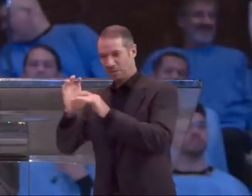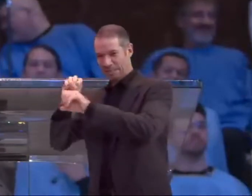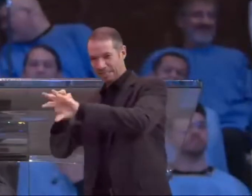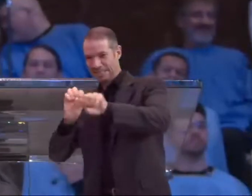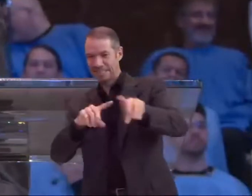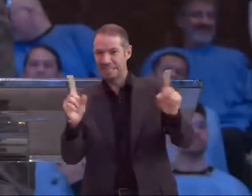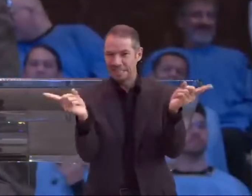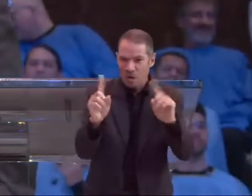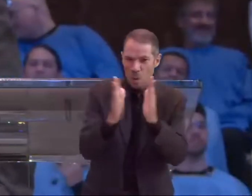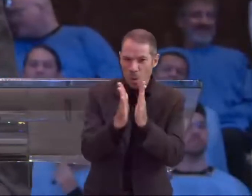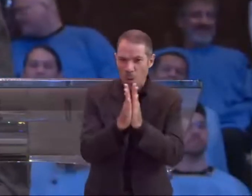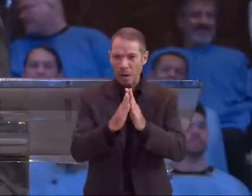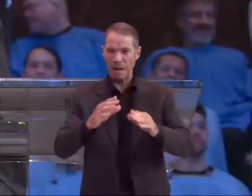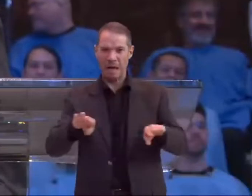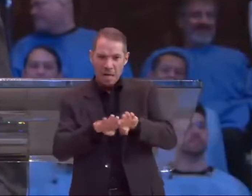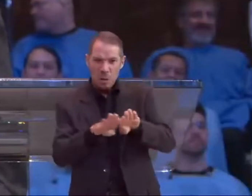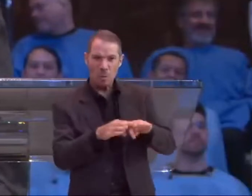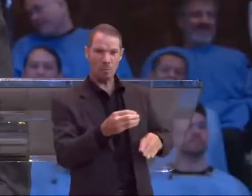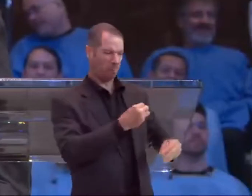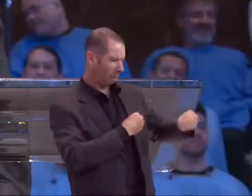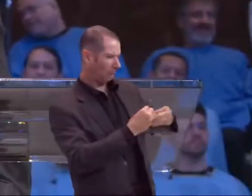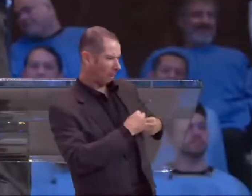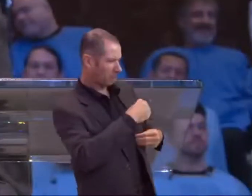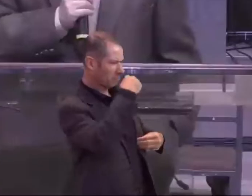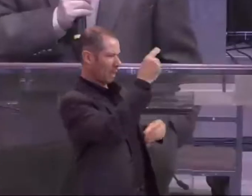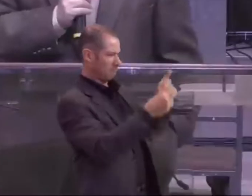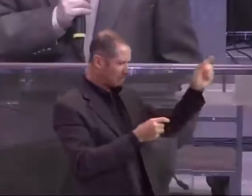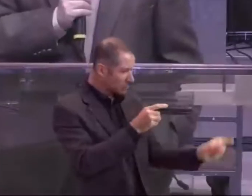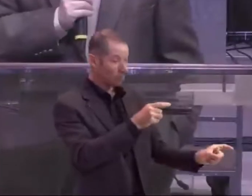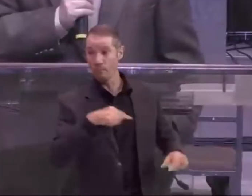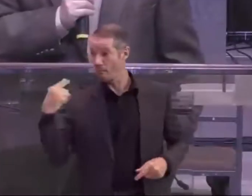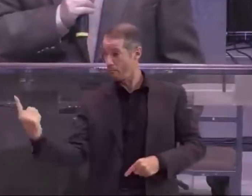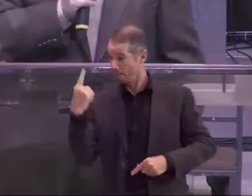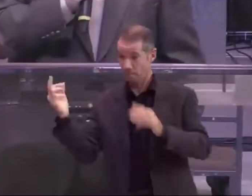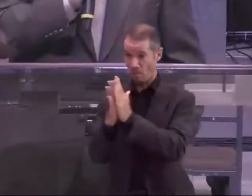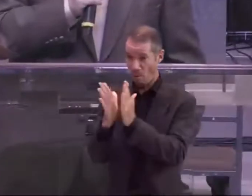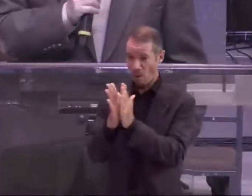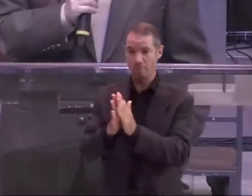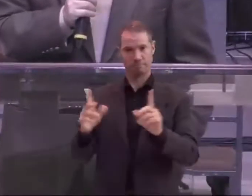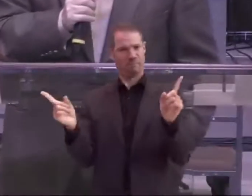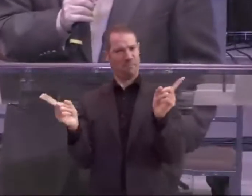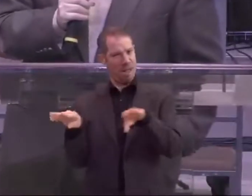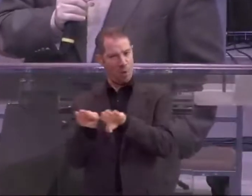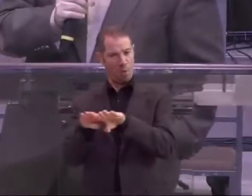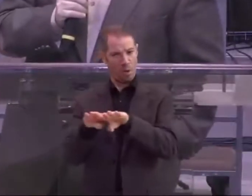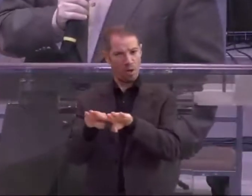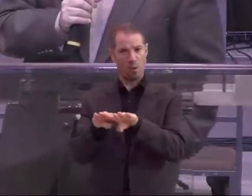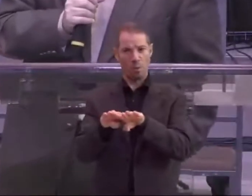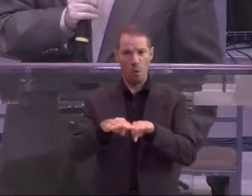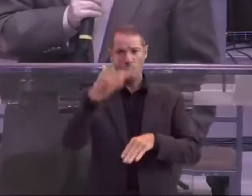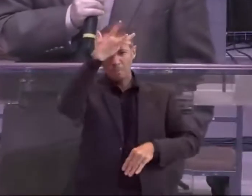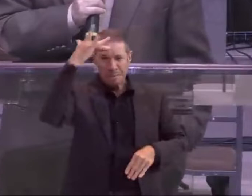como não orar como hipócrita. E diz assim, quando vocês orarem, não sejam como